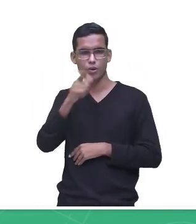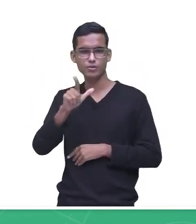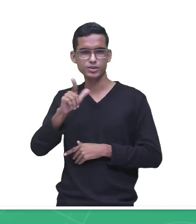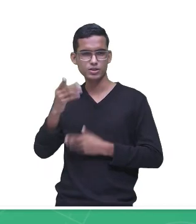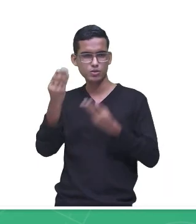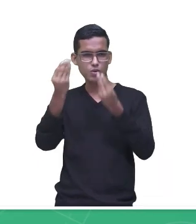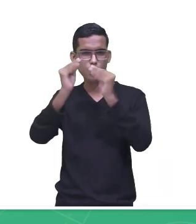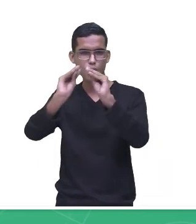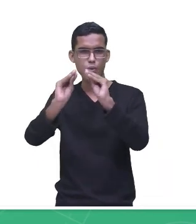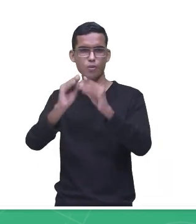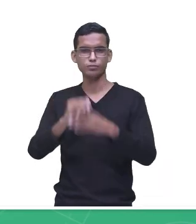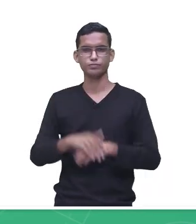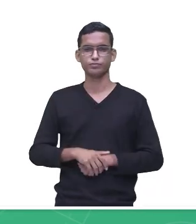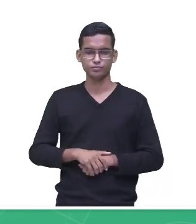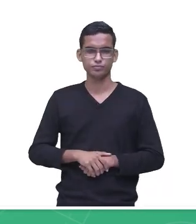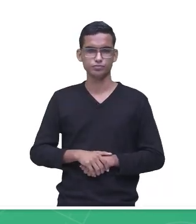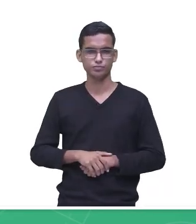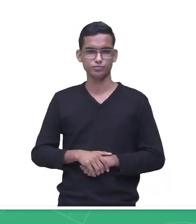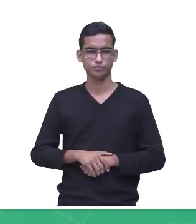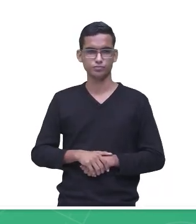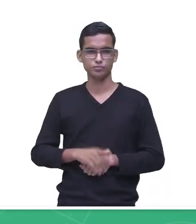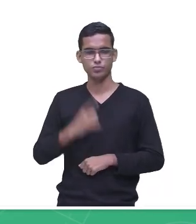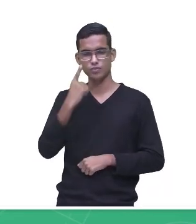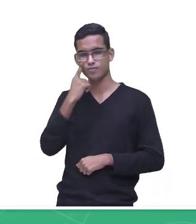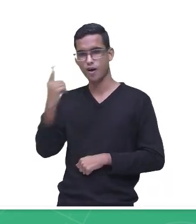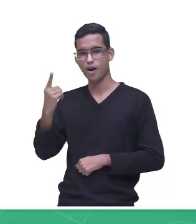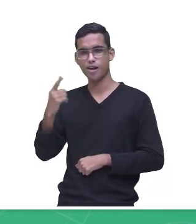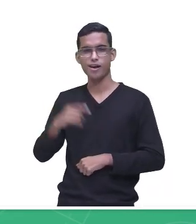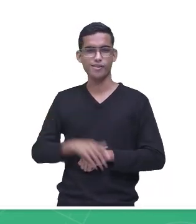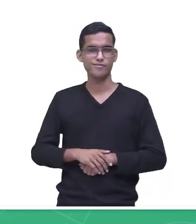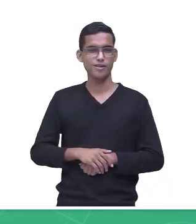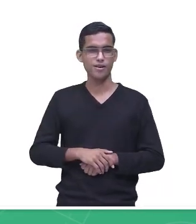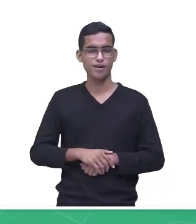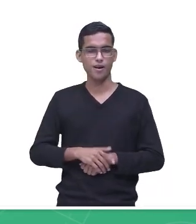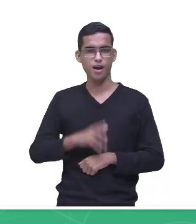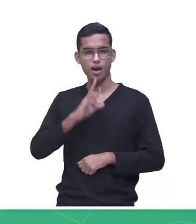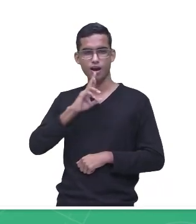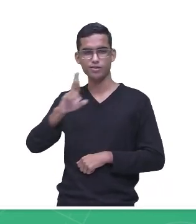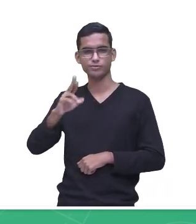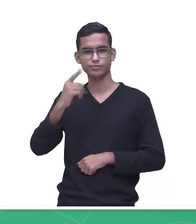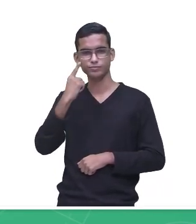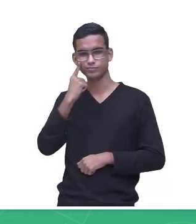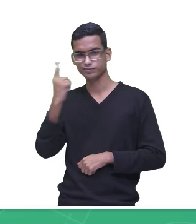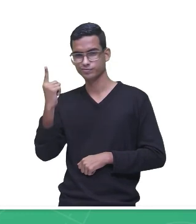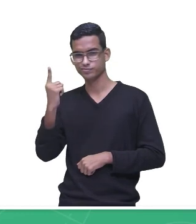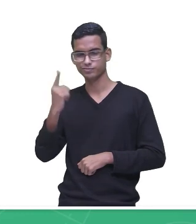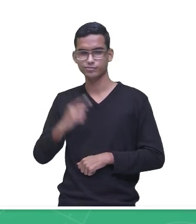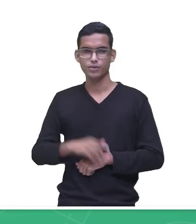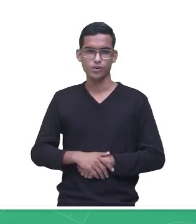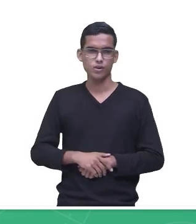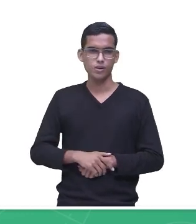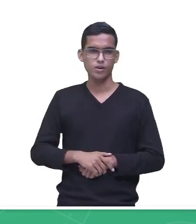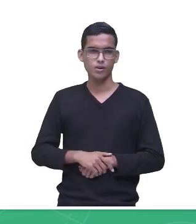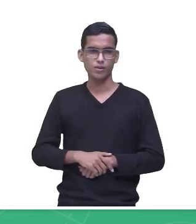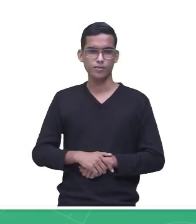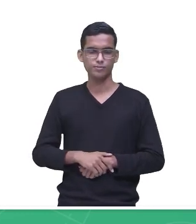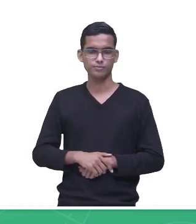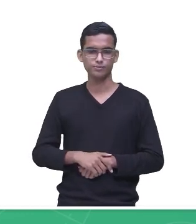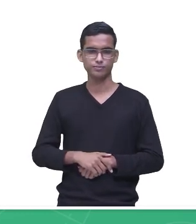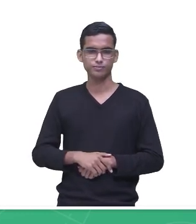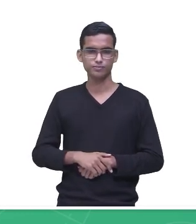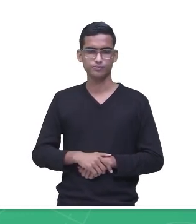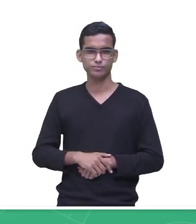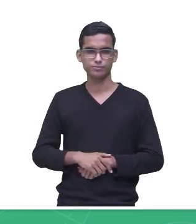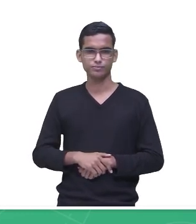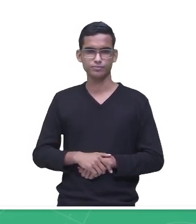esse quadro certinho aí. Vamos ver aqui a nossa ideia e a nossa resposta desse quadro aí,